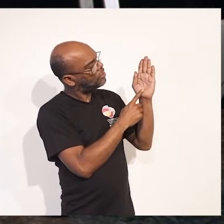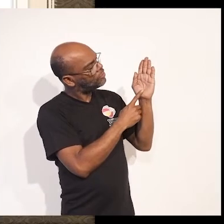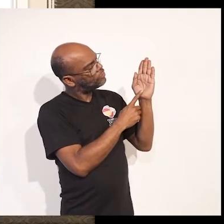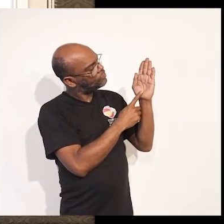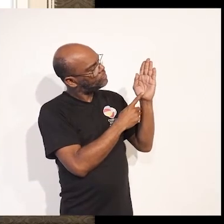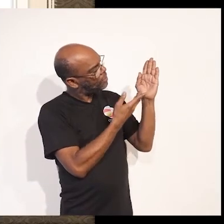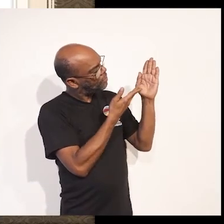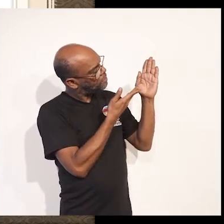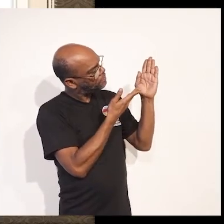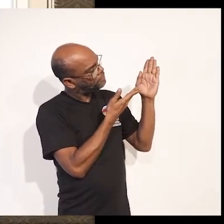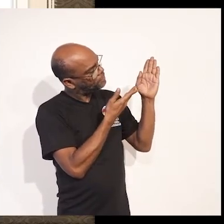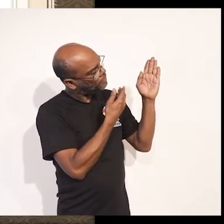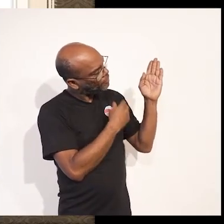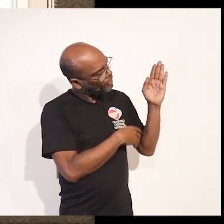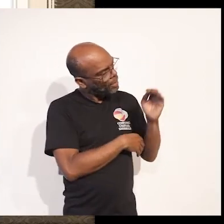entrar agora?